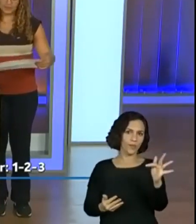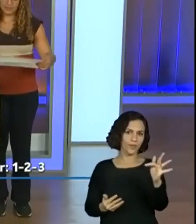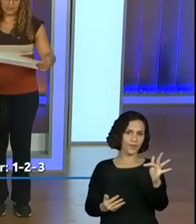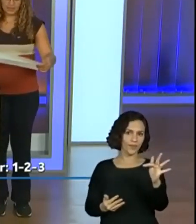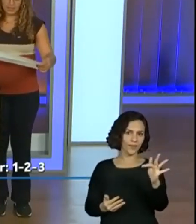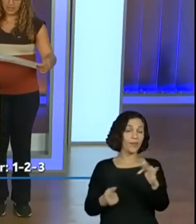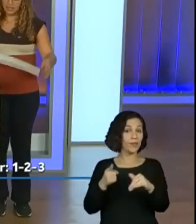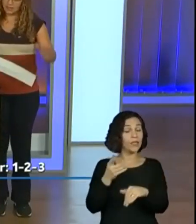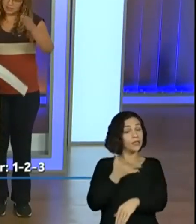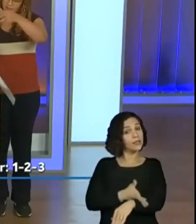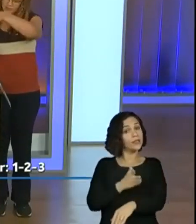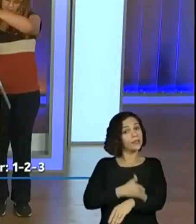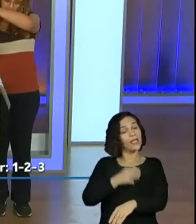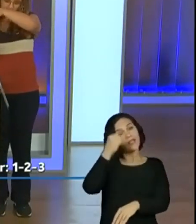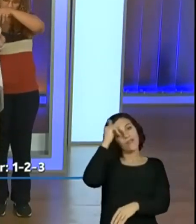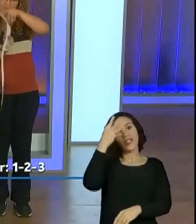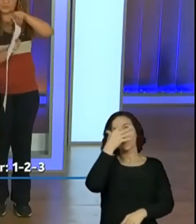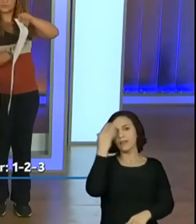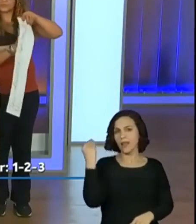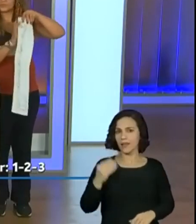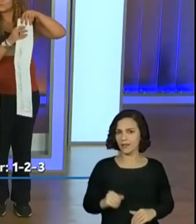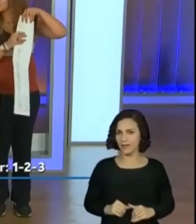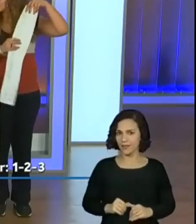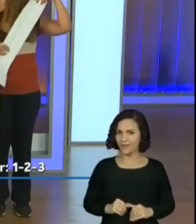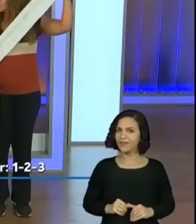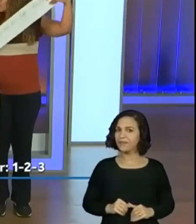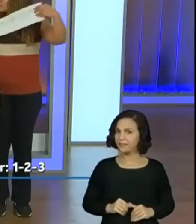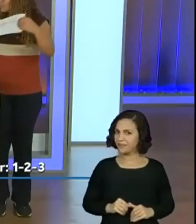não esquecer, não é verdade? Esse daí...